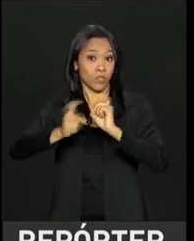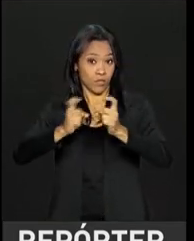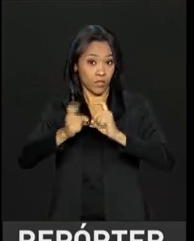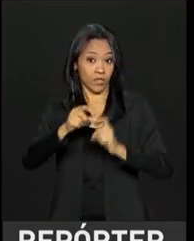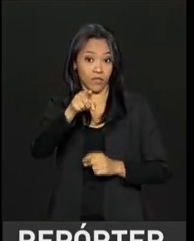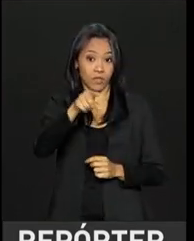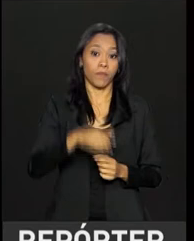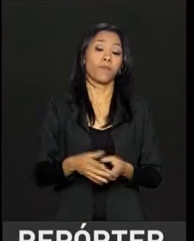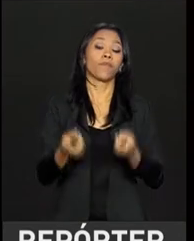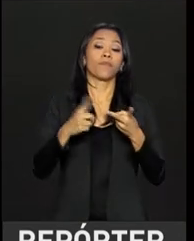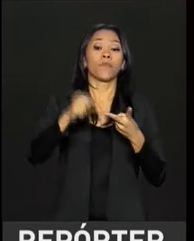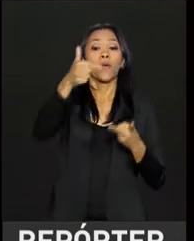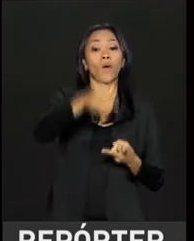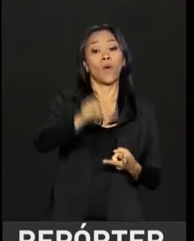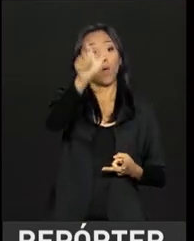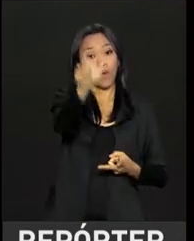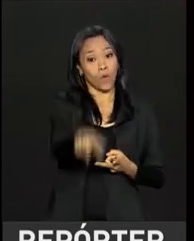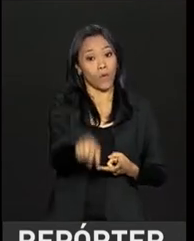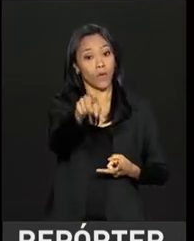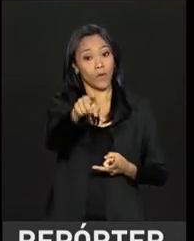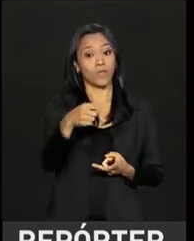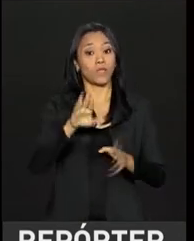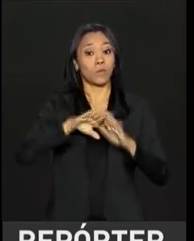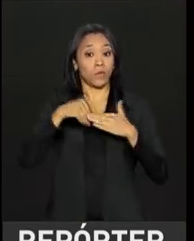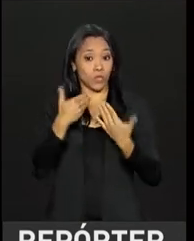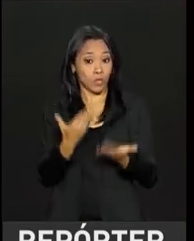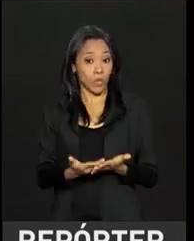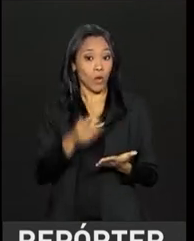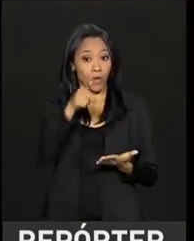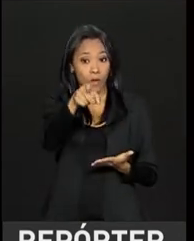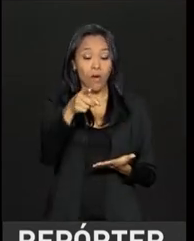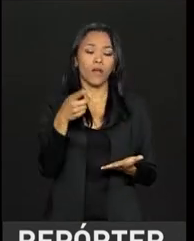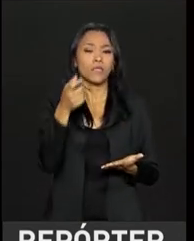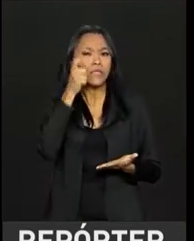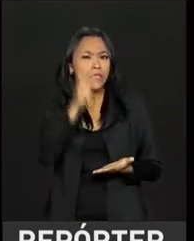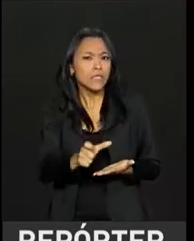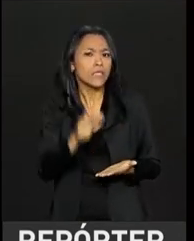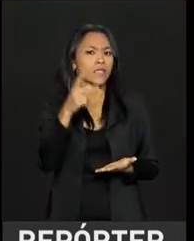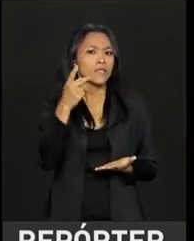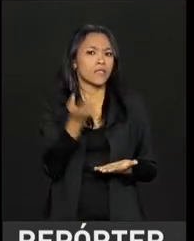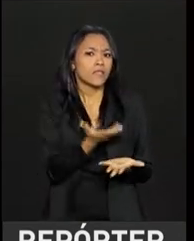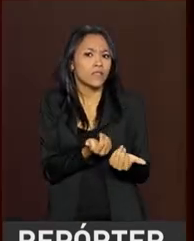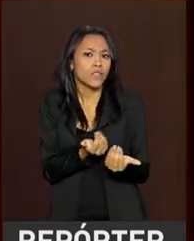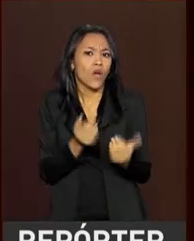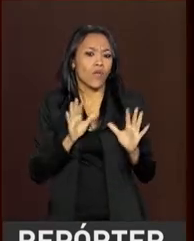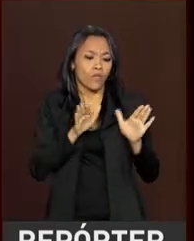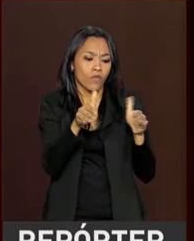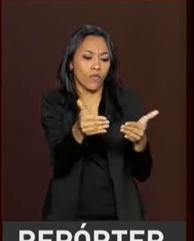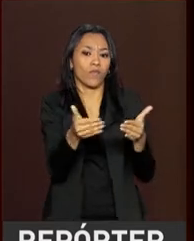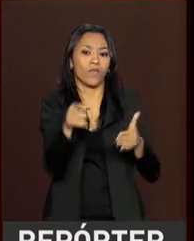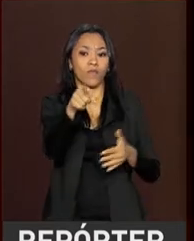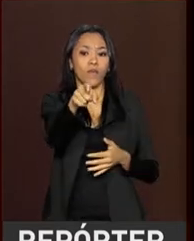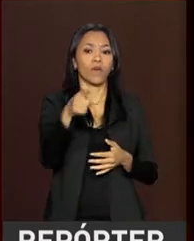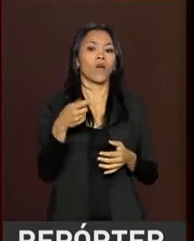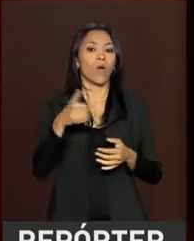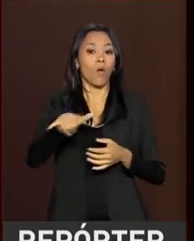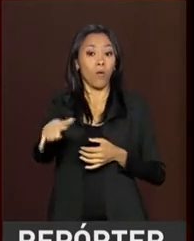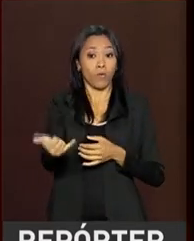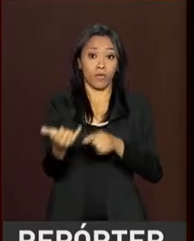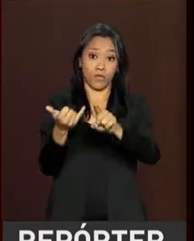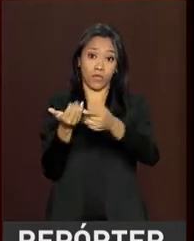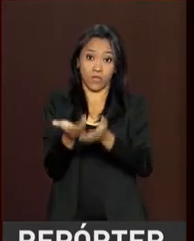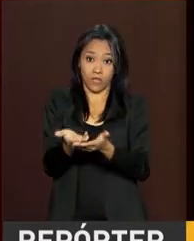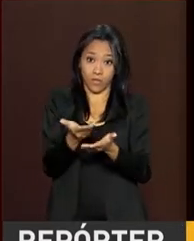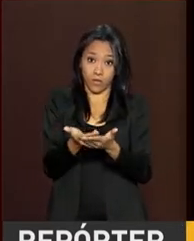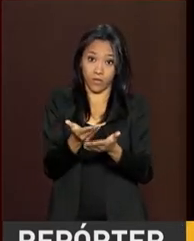abigail ver no ensino integral uma escola mais voltada para os interesses dos jovens a oportunidade de estudar na escola com uma e